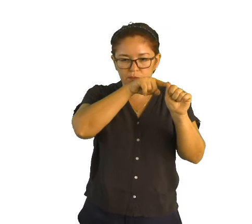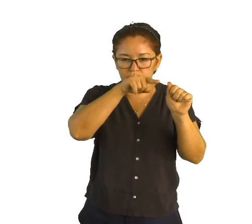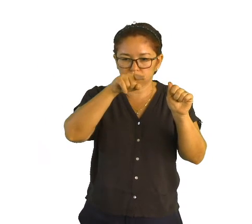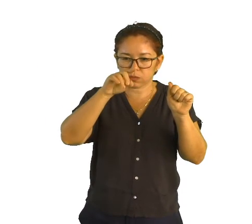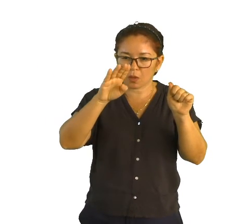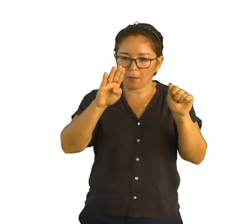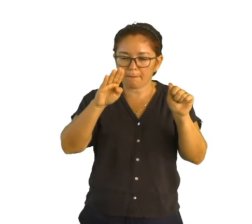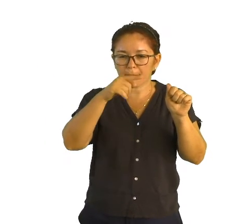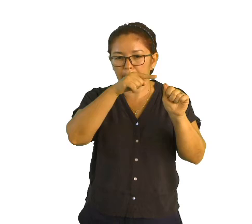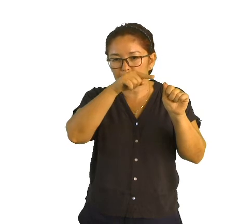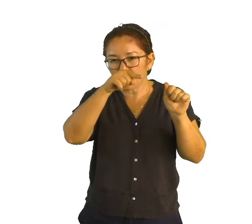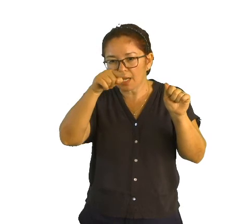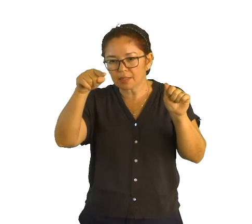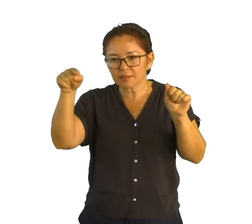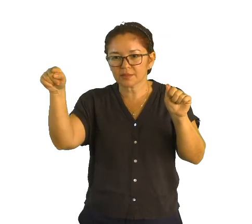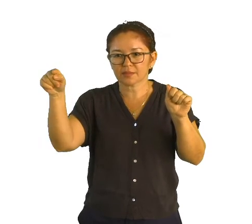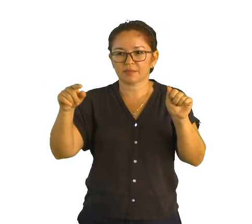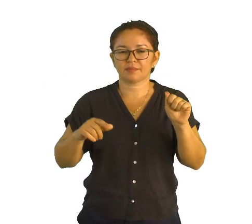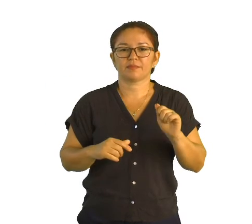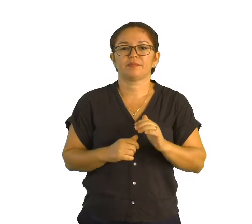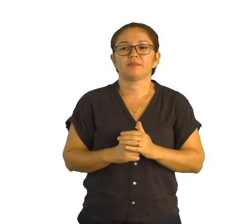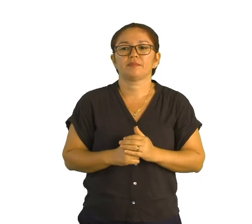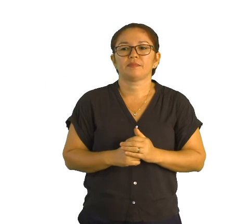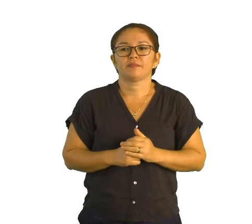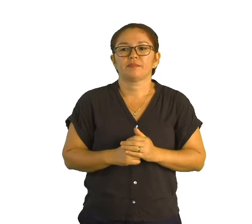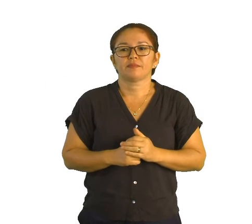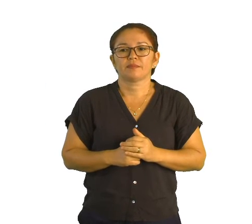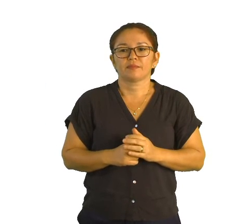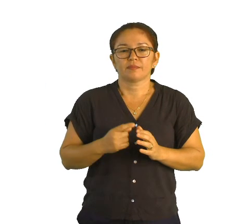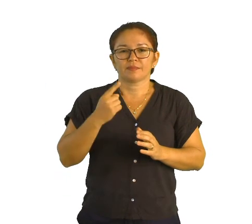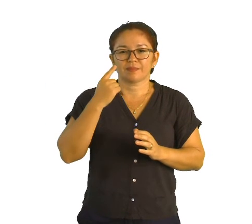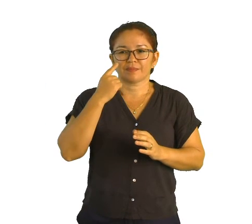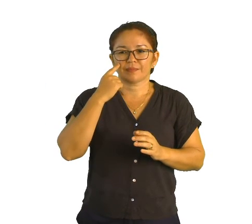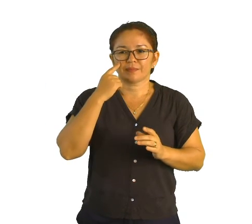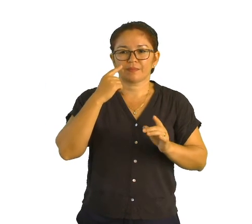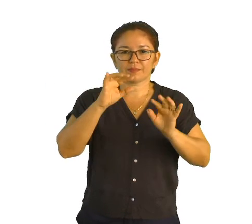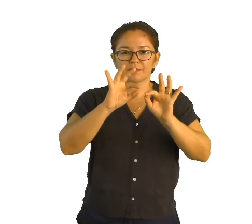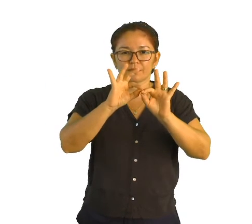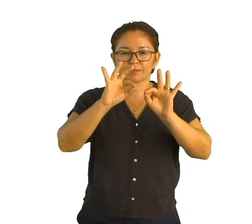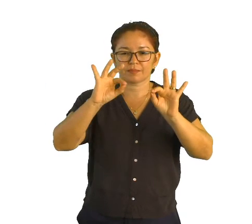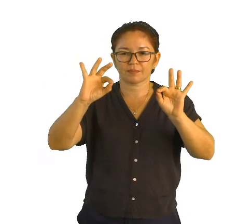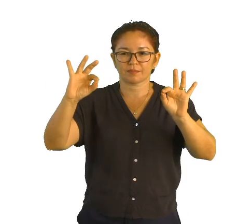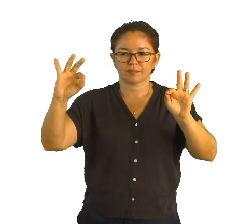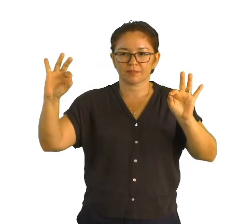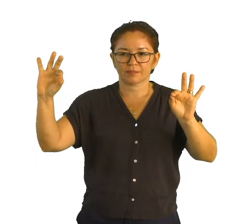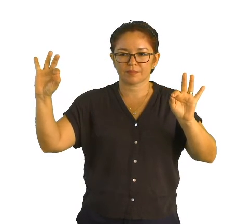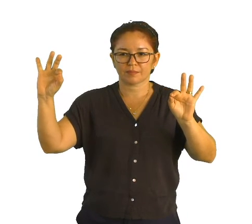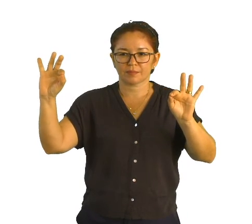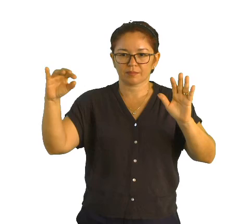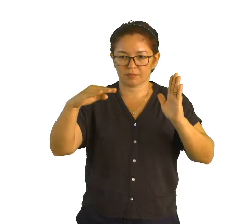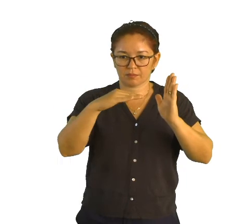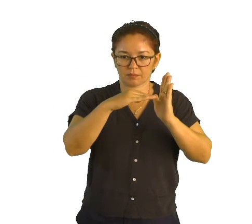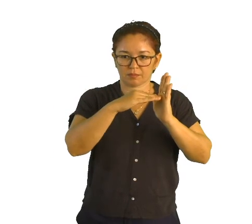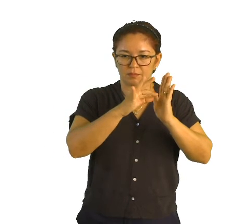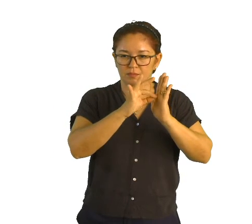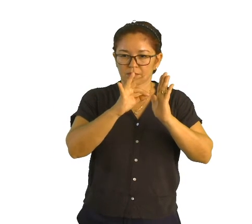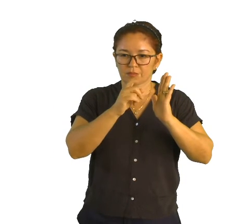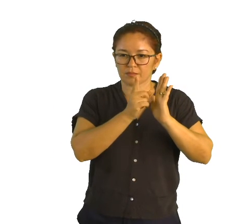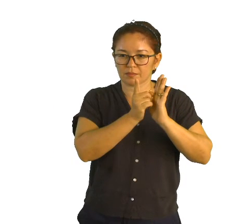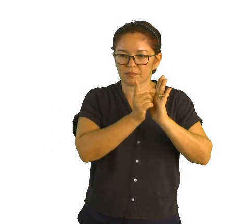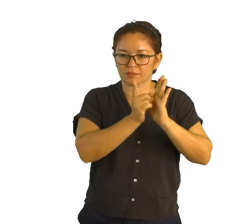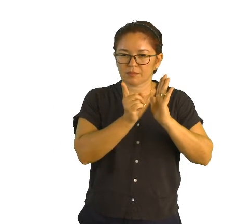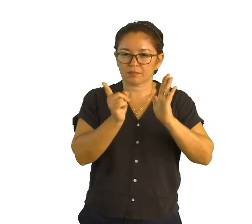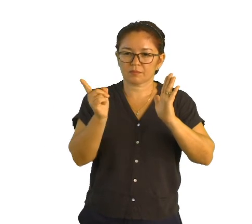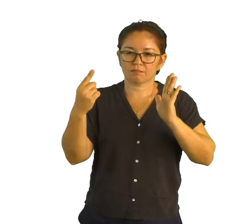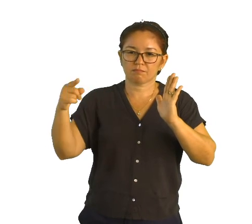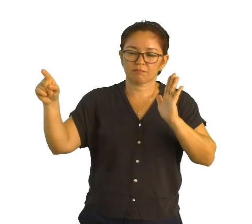está mostrando aí, a semirreta AB. Olha, por favor, como ela vem representado. O